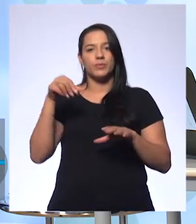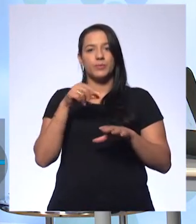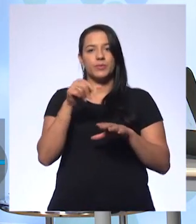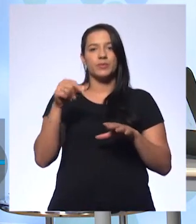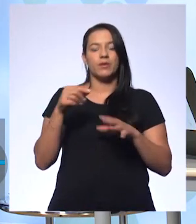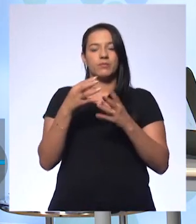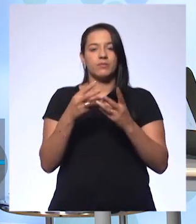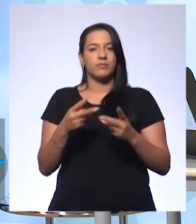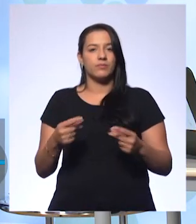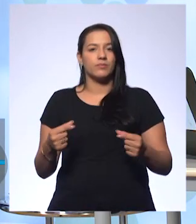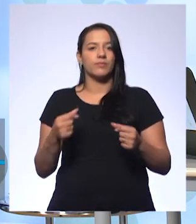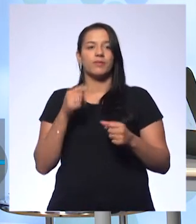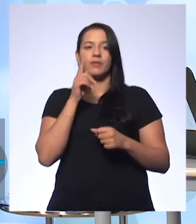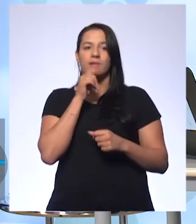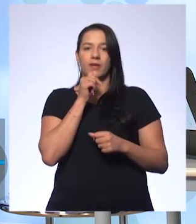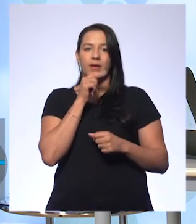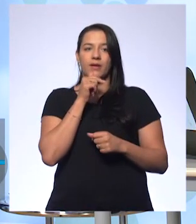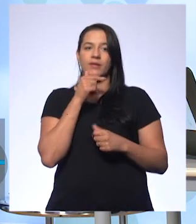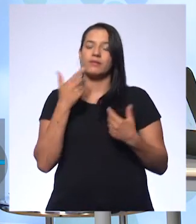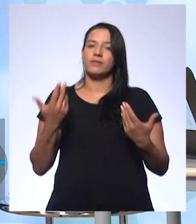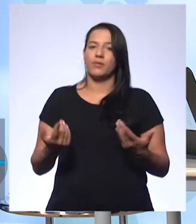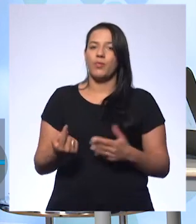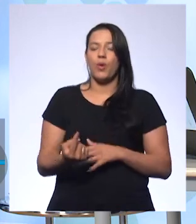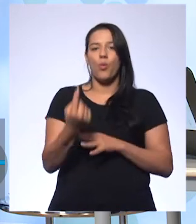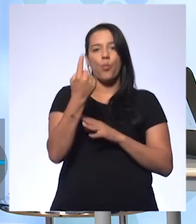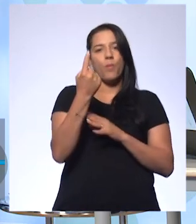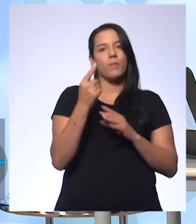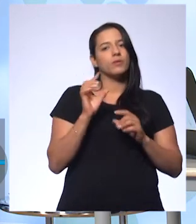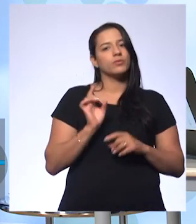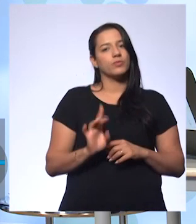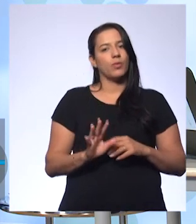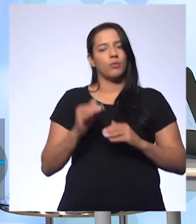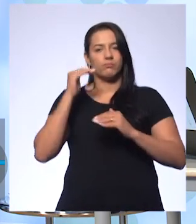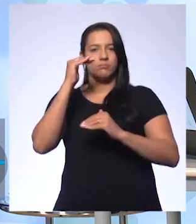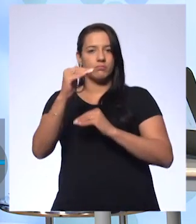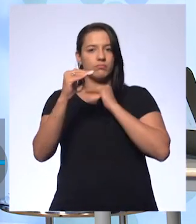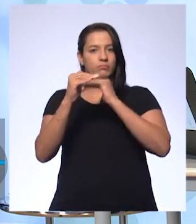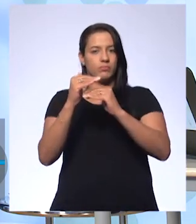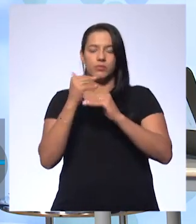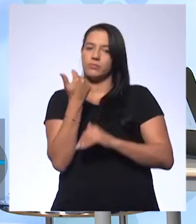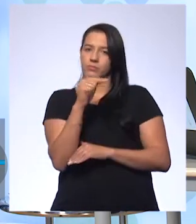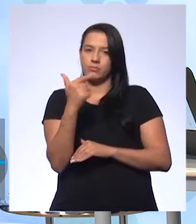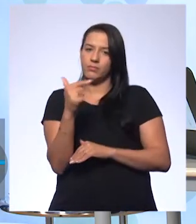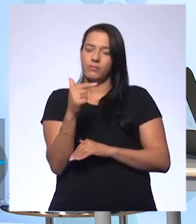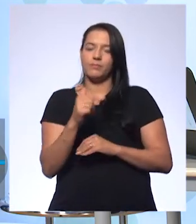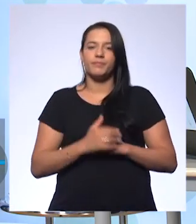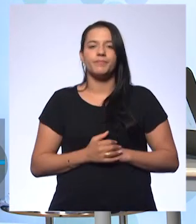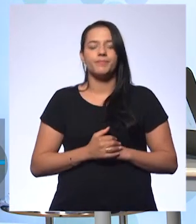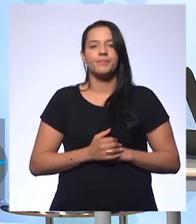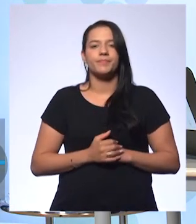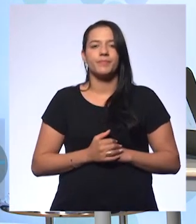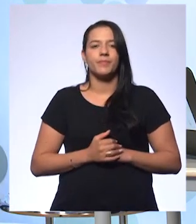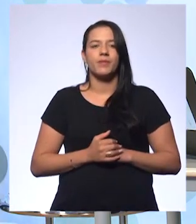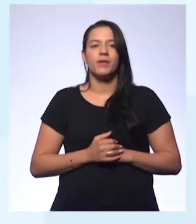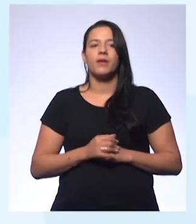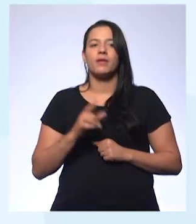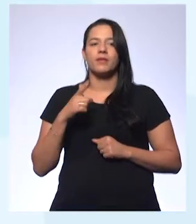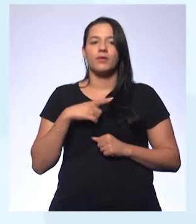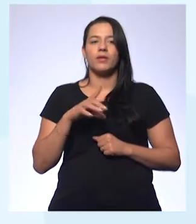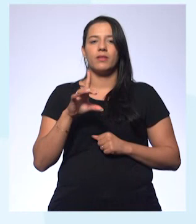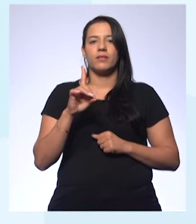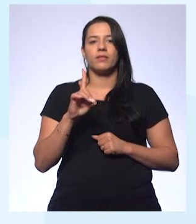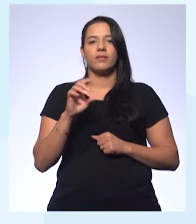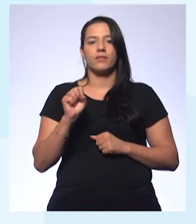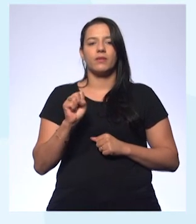na água, eu tenho uma fase só. Então, eu não consigo fazer por decantação. Então, vamos lá. Ele fala que é por destilação. O que